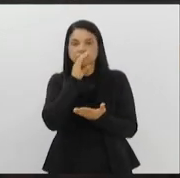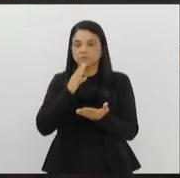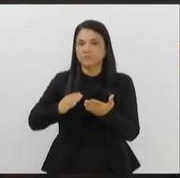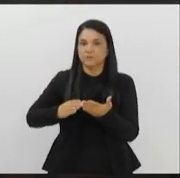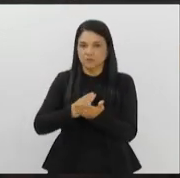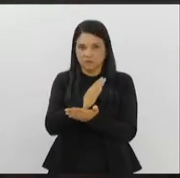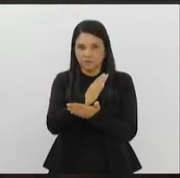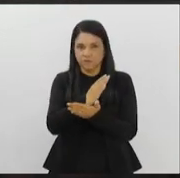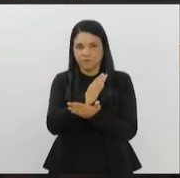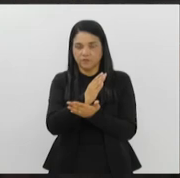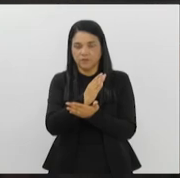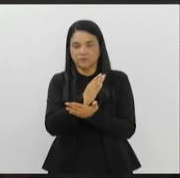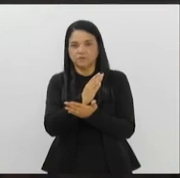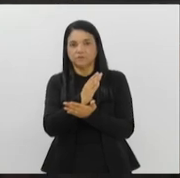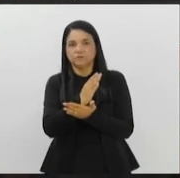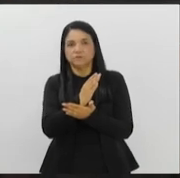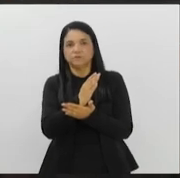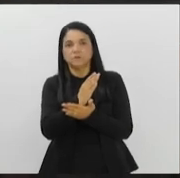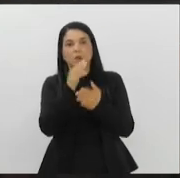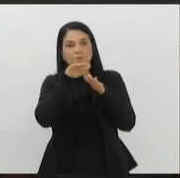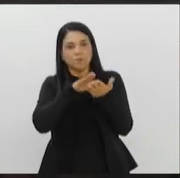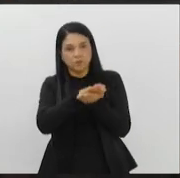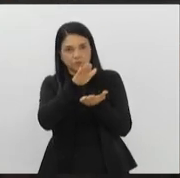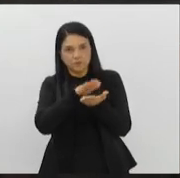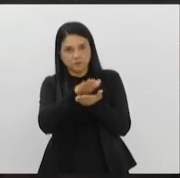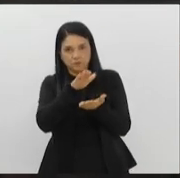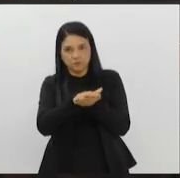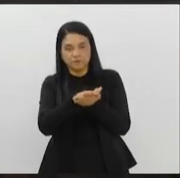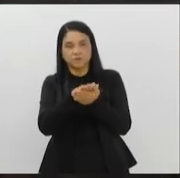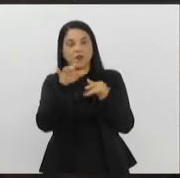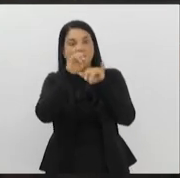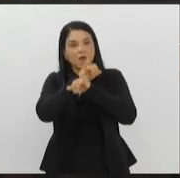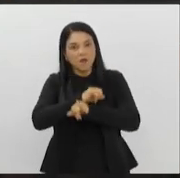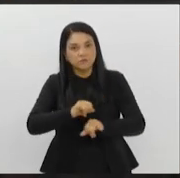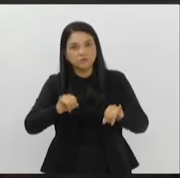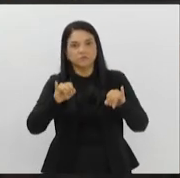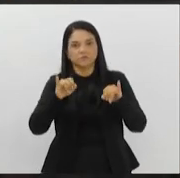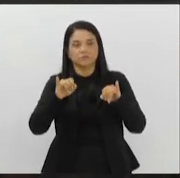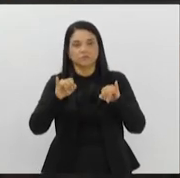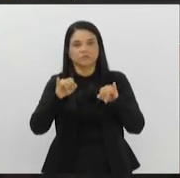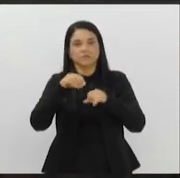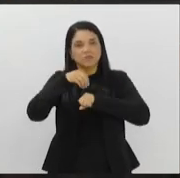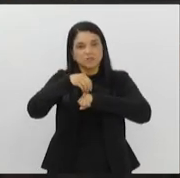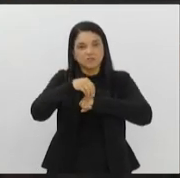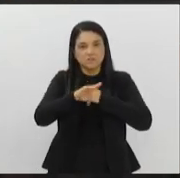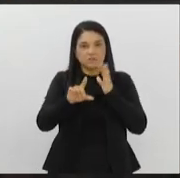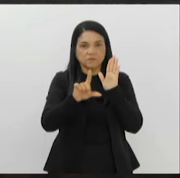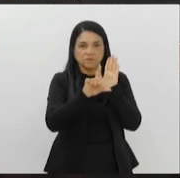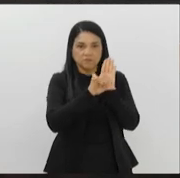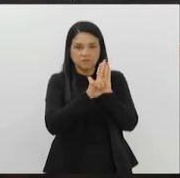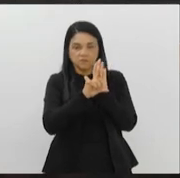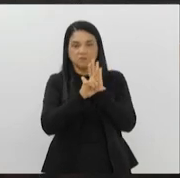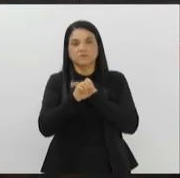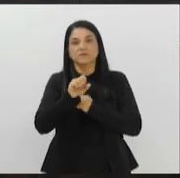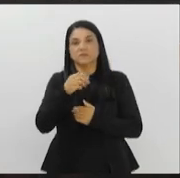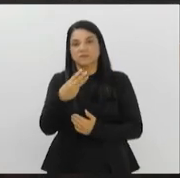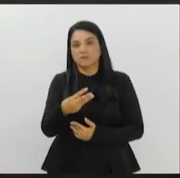como estão. Aprovado, vai a publicação. Anuncio indicação legislativa